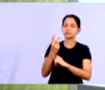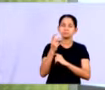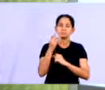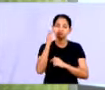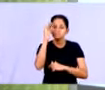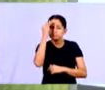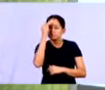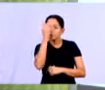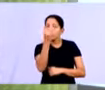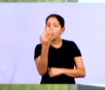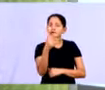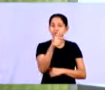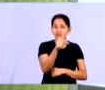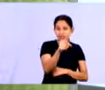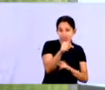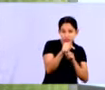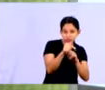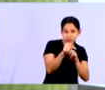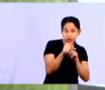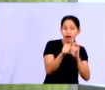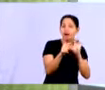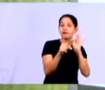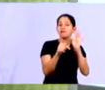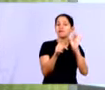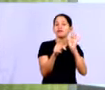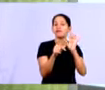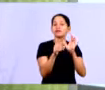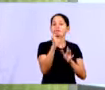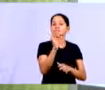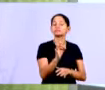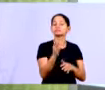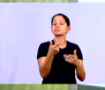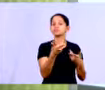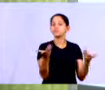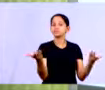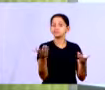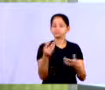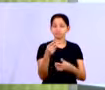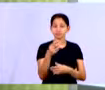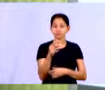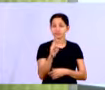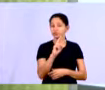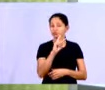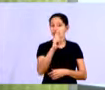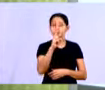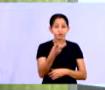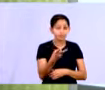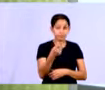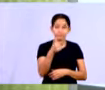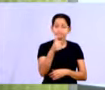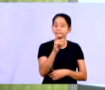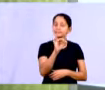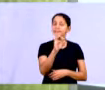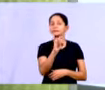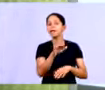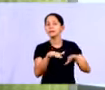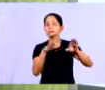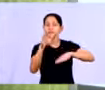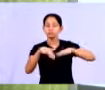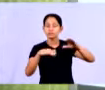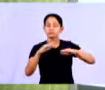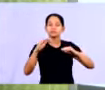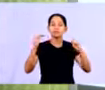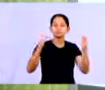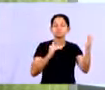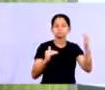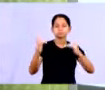30% de 7 mil é 2.100. Então, vamos dizer que mês que vem eu não vou ganhar 10 mil. Eu ganhei 8. 3 vezes